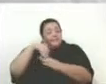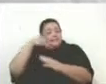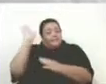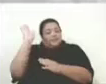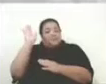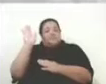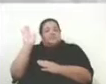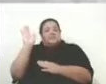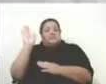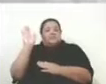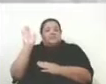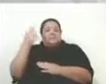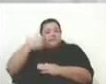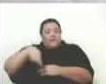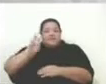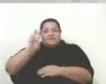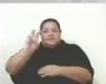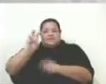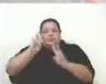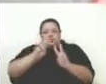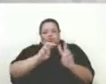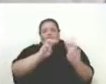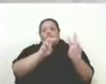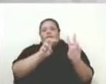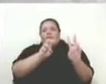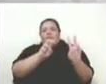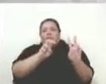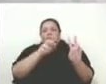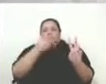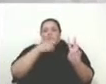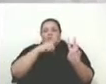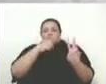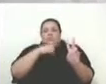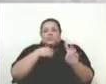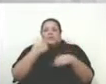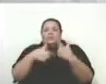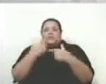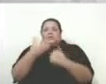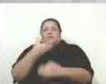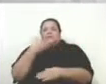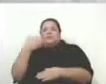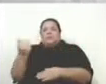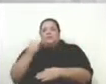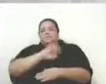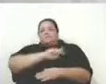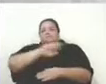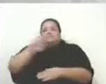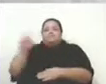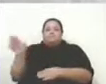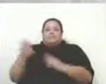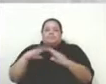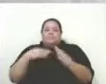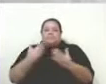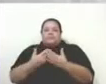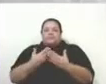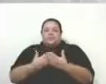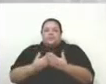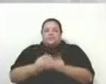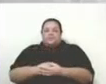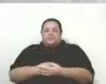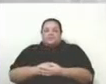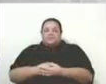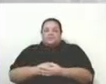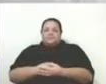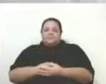duplas, a gente consiga abrangir melhor o número de escolas que ainda